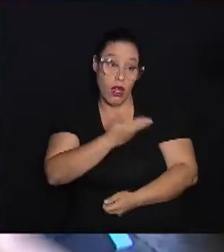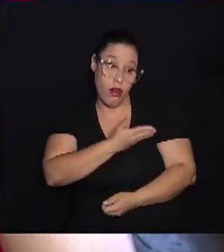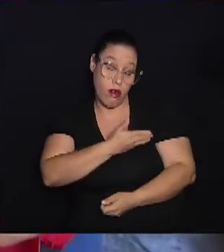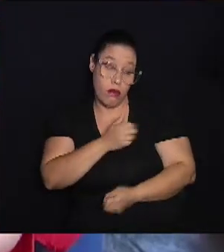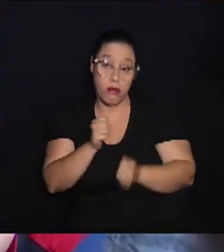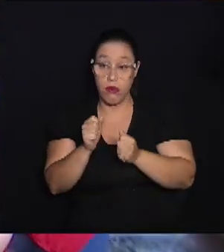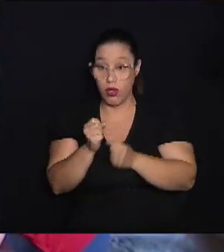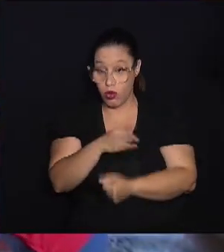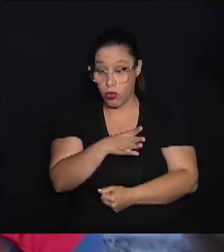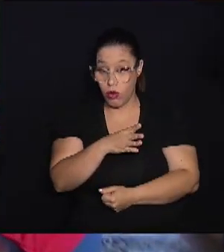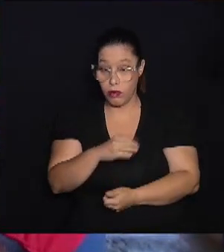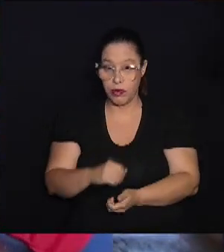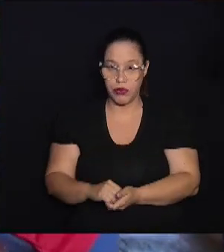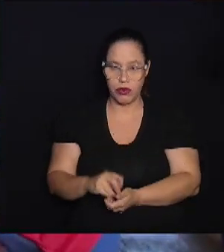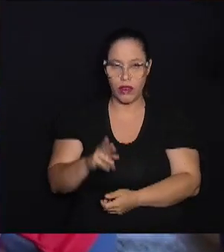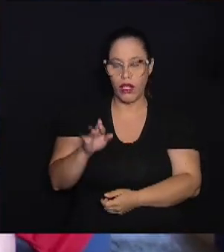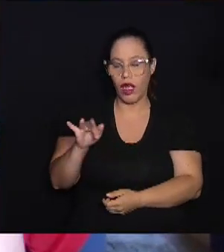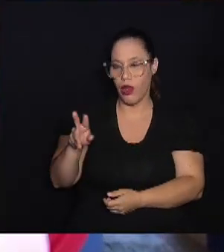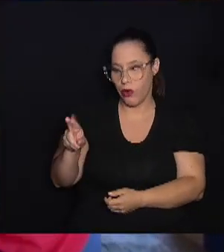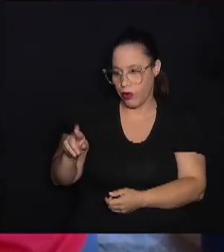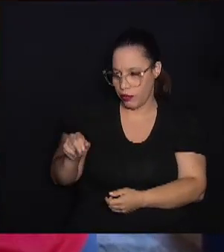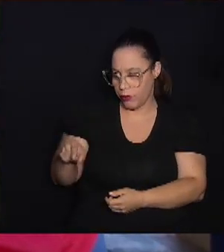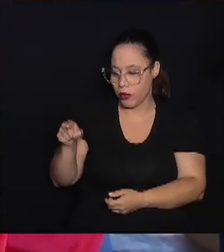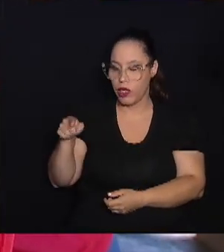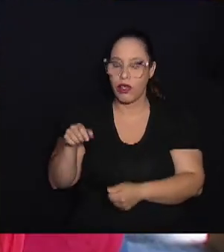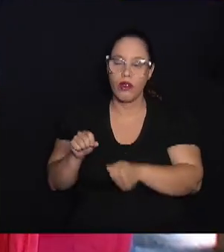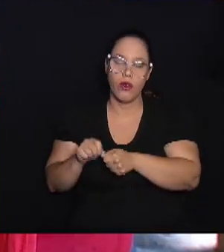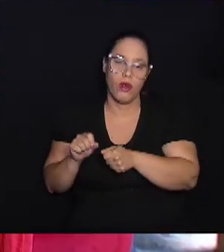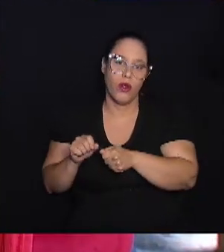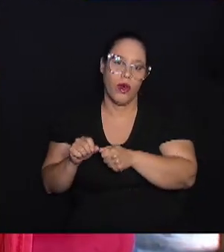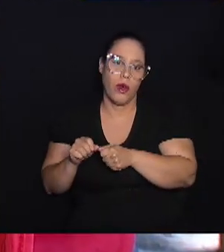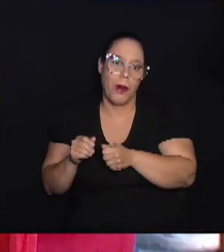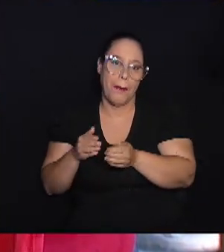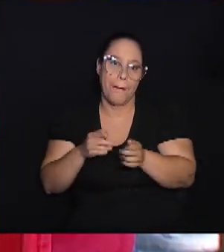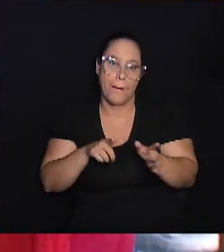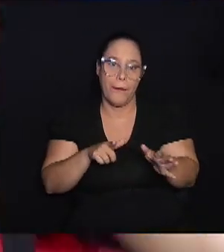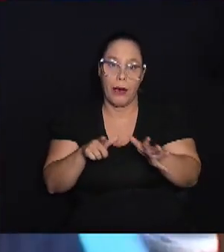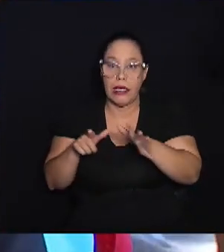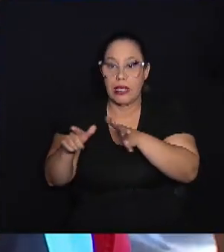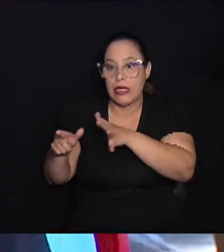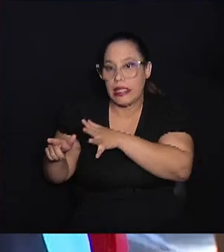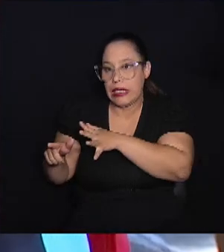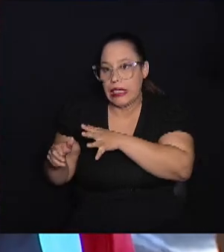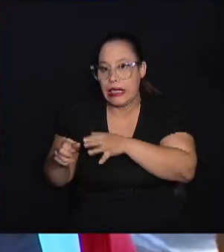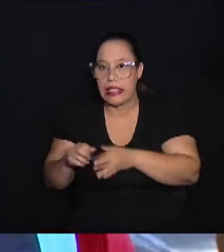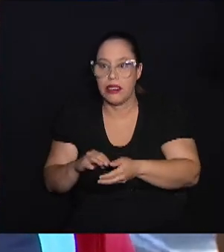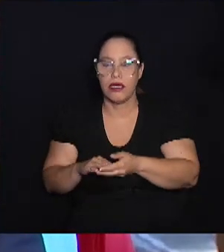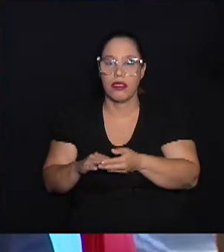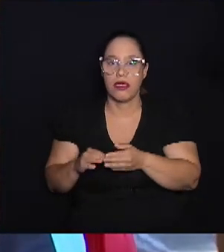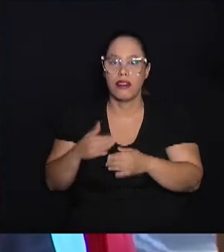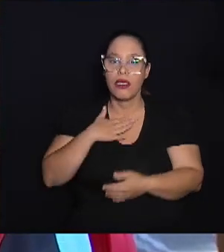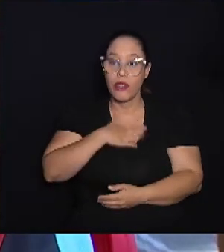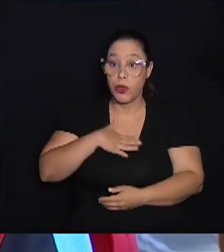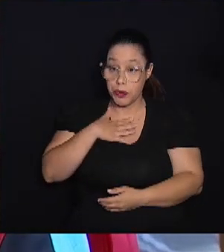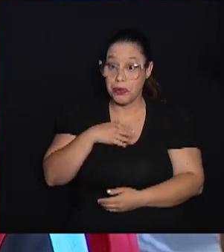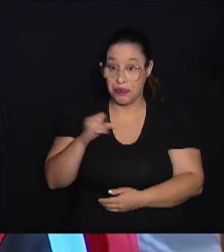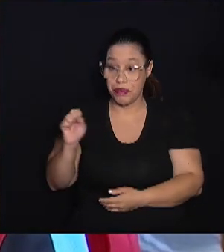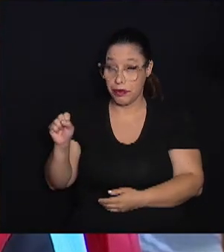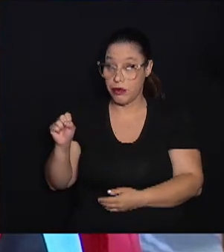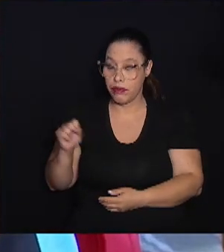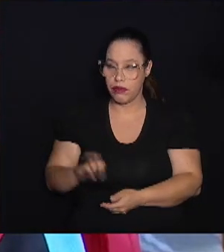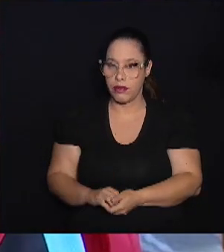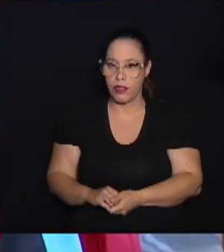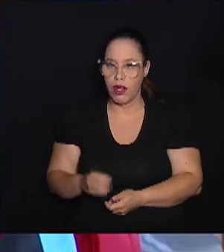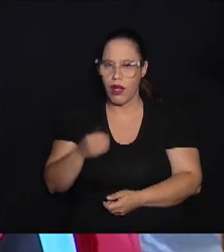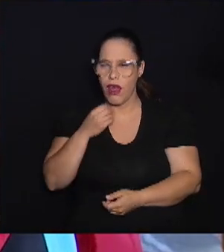Sim. Arthur, faz 3 dias que você participa aqui dessa colônia, você tá gostando? Tô gostando muito. É bem